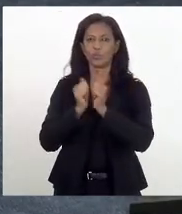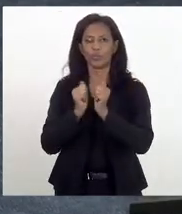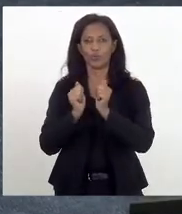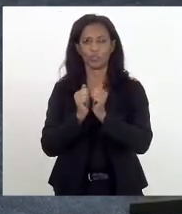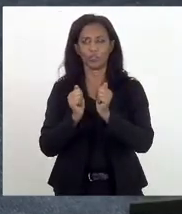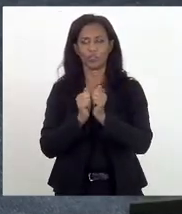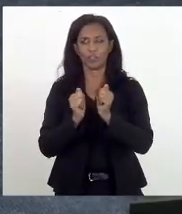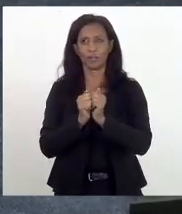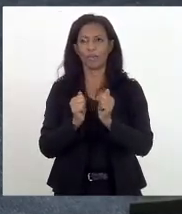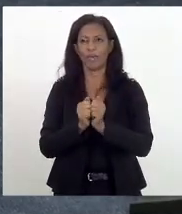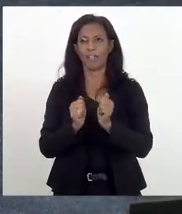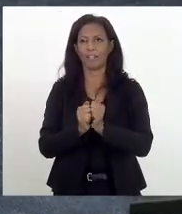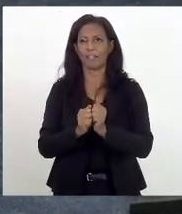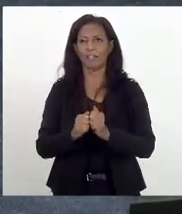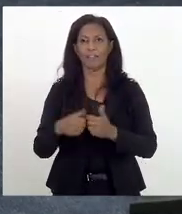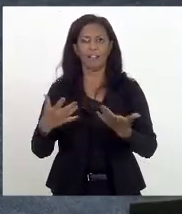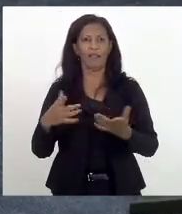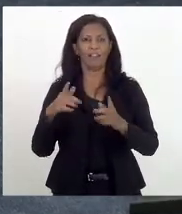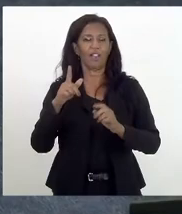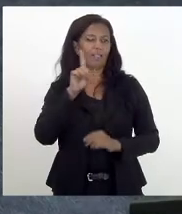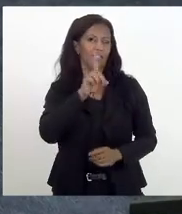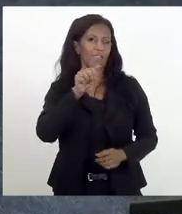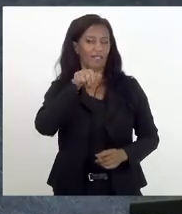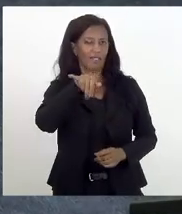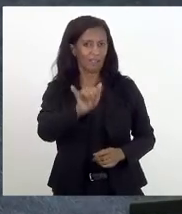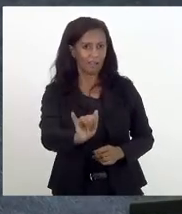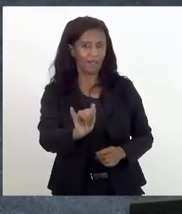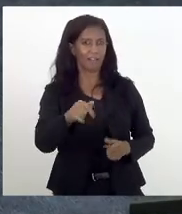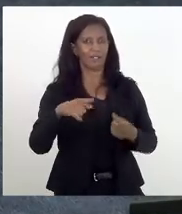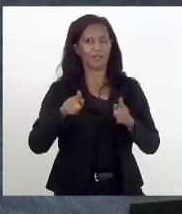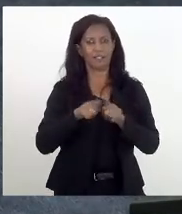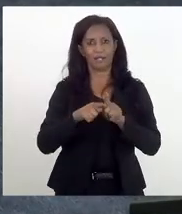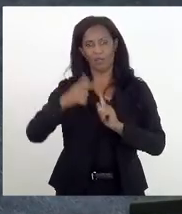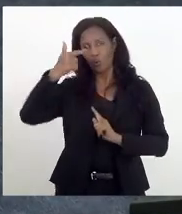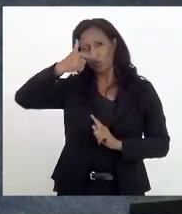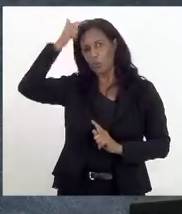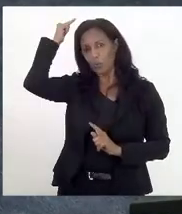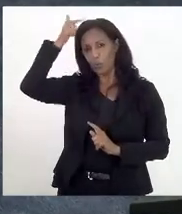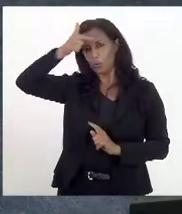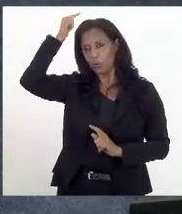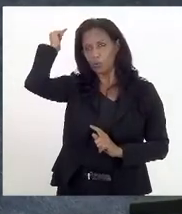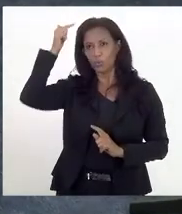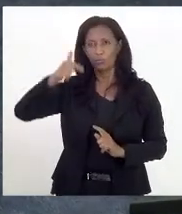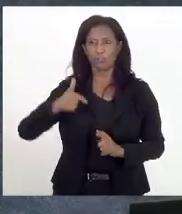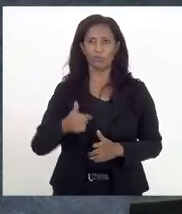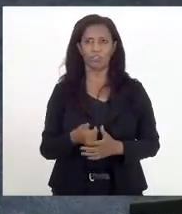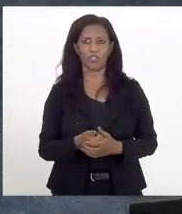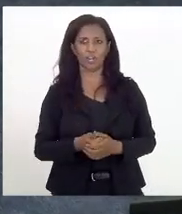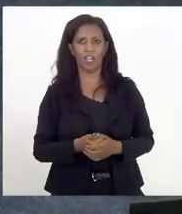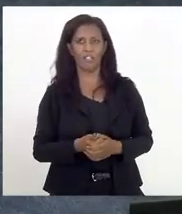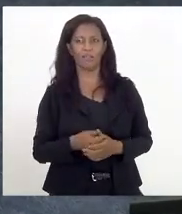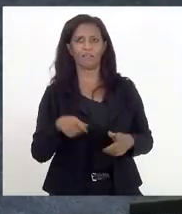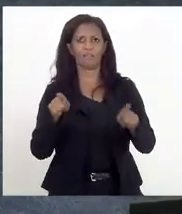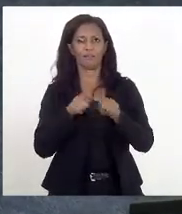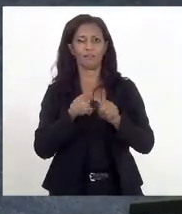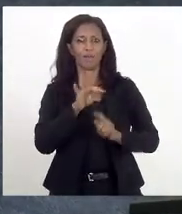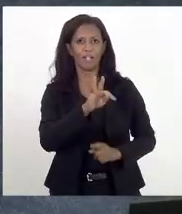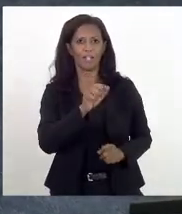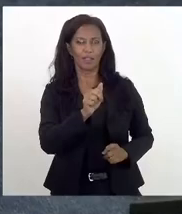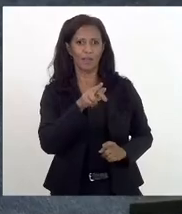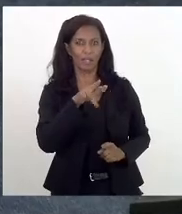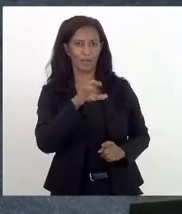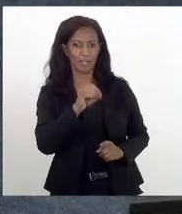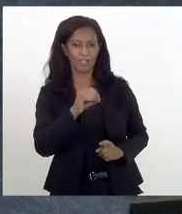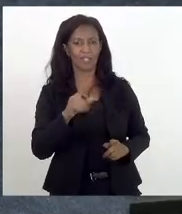deputada Dani Monteiro também o Deputado Luiz Paulo e o vereador Tarcísio e